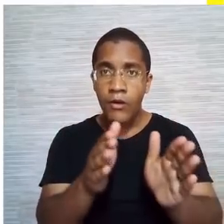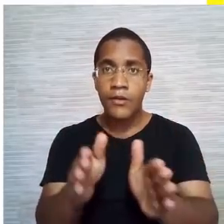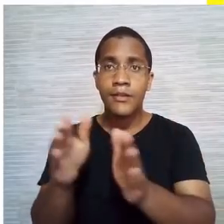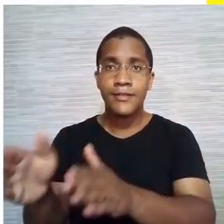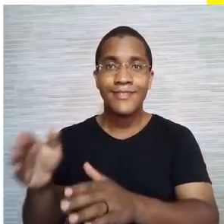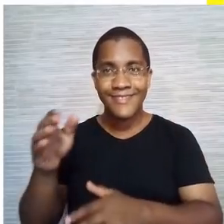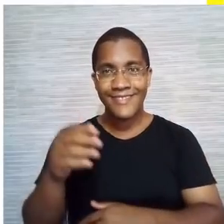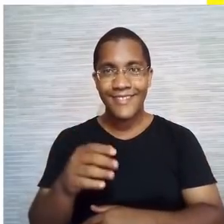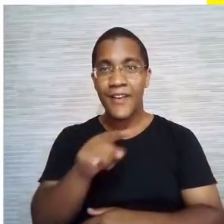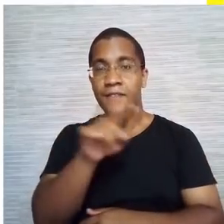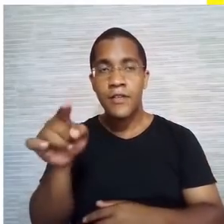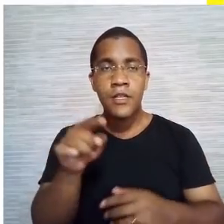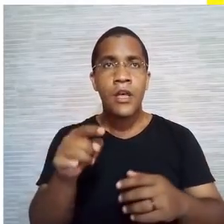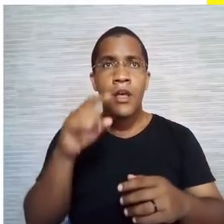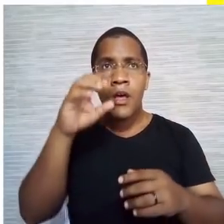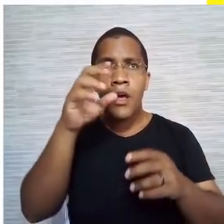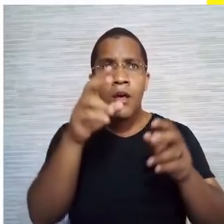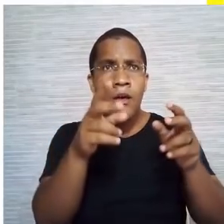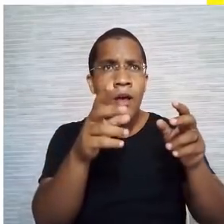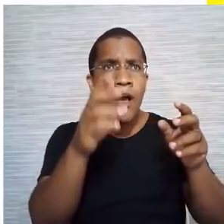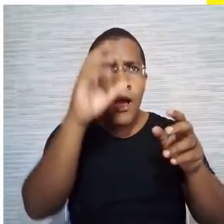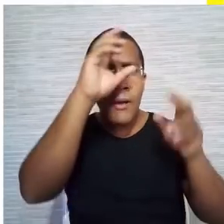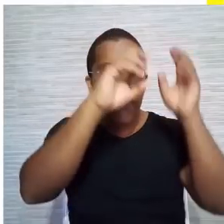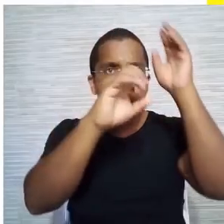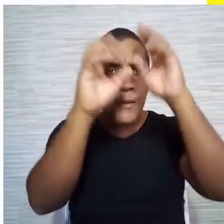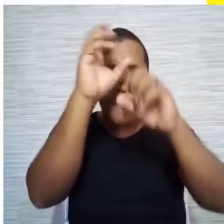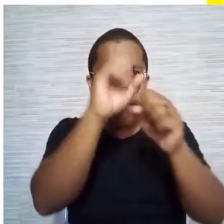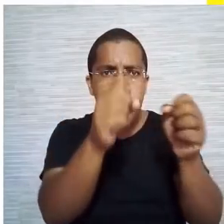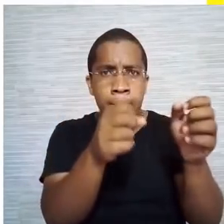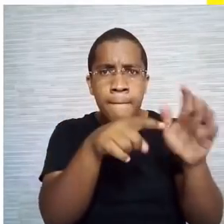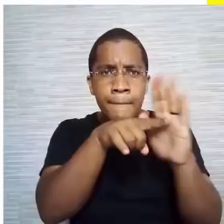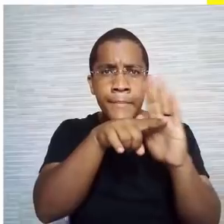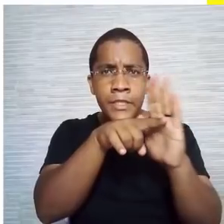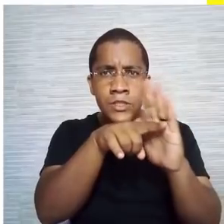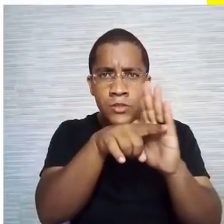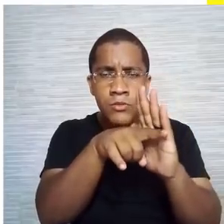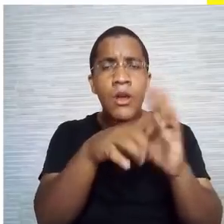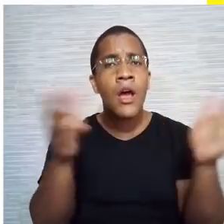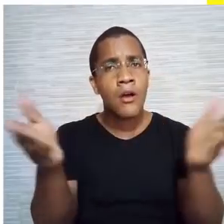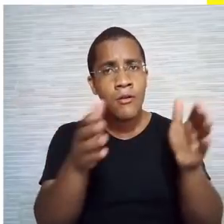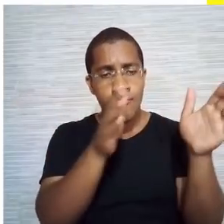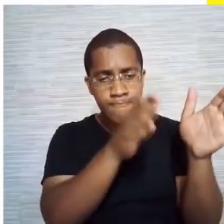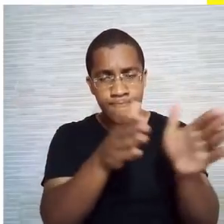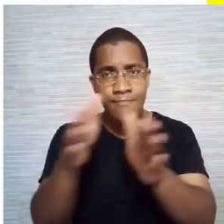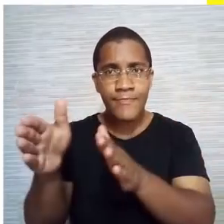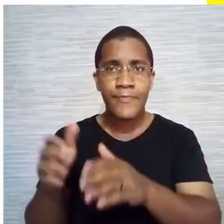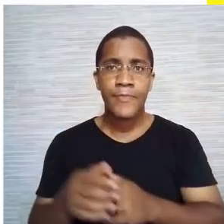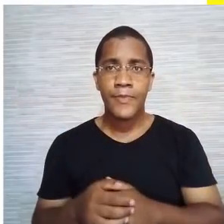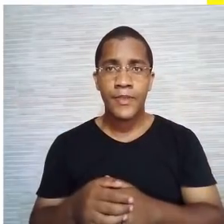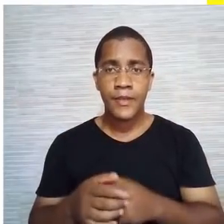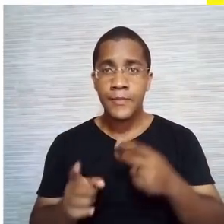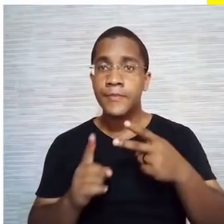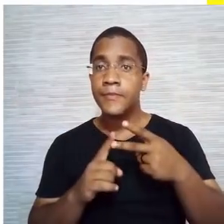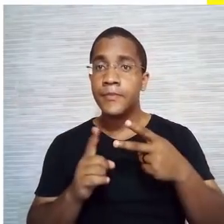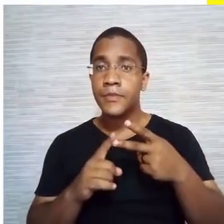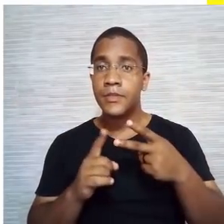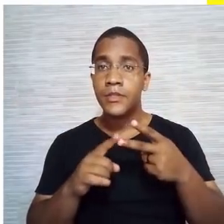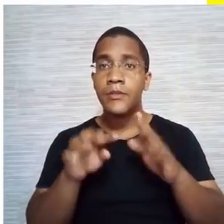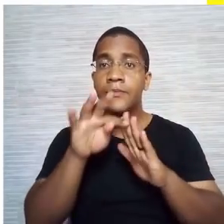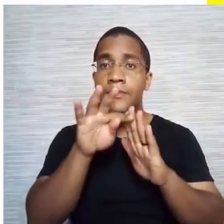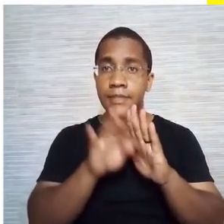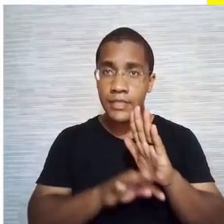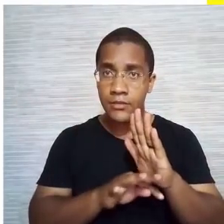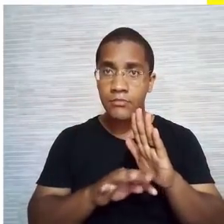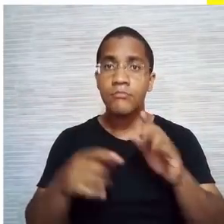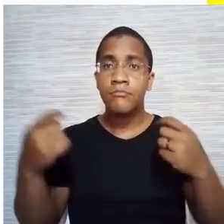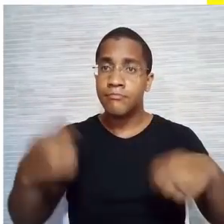vai ter posse daquele conhecimento e vai sistematizá-lo. Segundo ponto, a produção de textos informativos